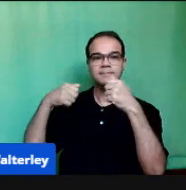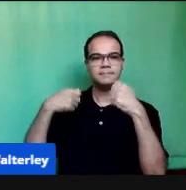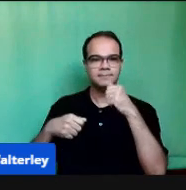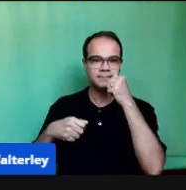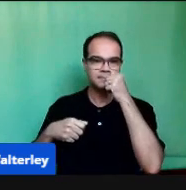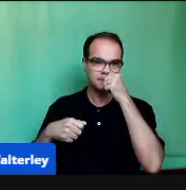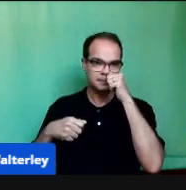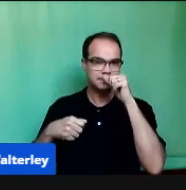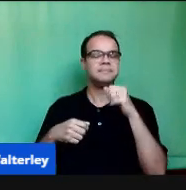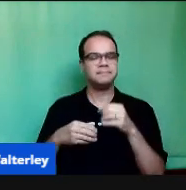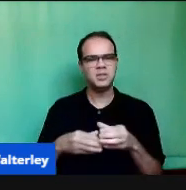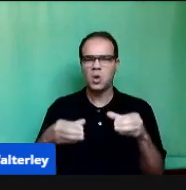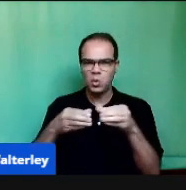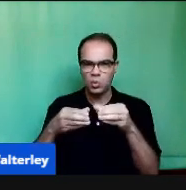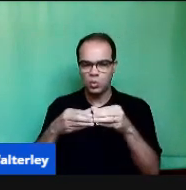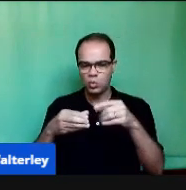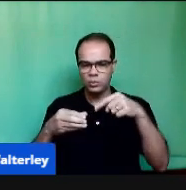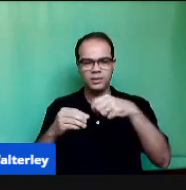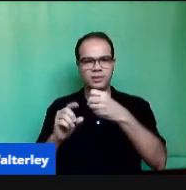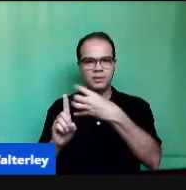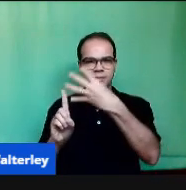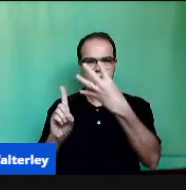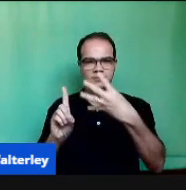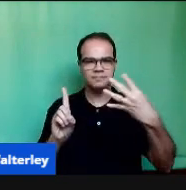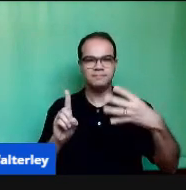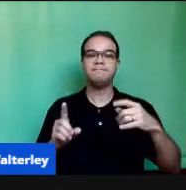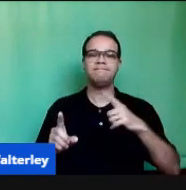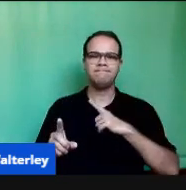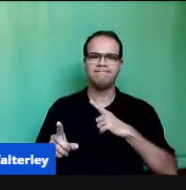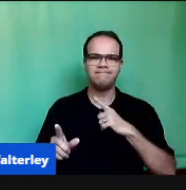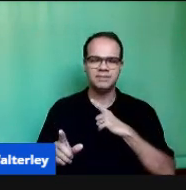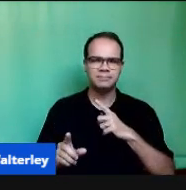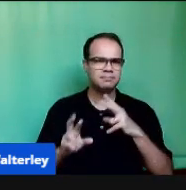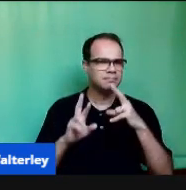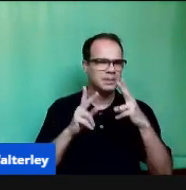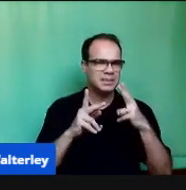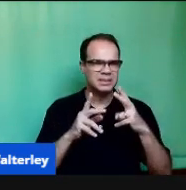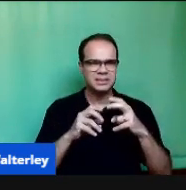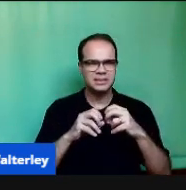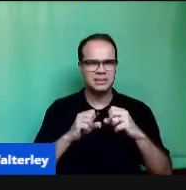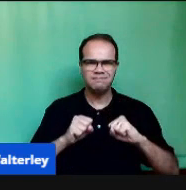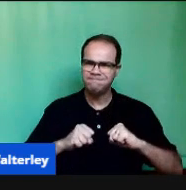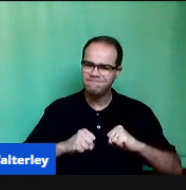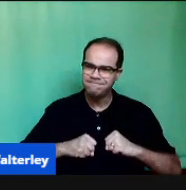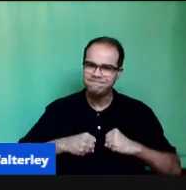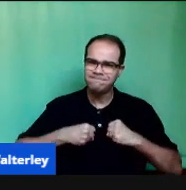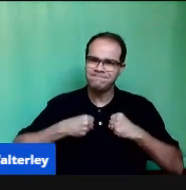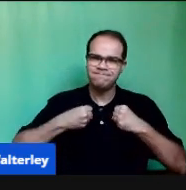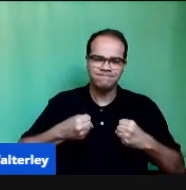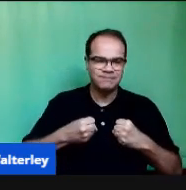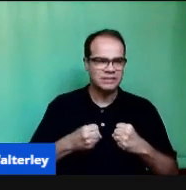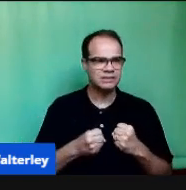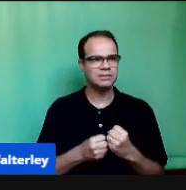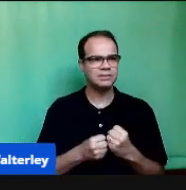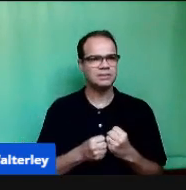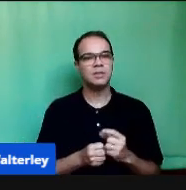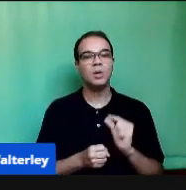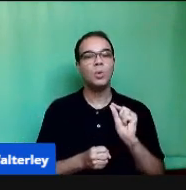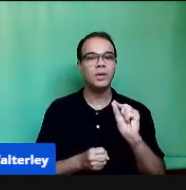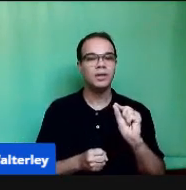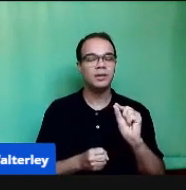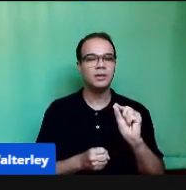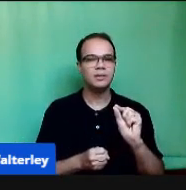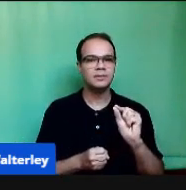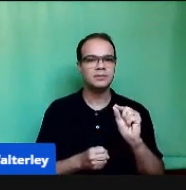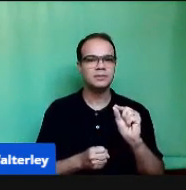uma grande luta mesmo. Alguns professores e professoras que estão nos assistindo devem lembrar, de fazer com